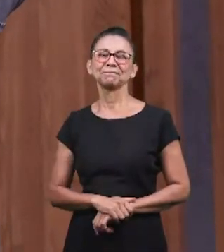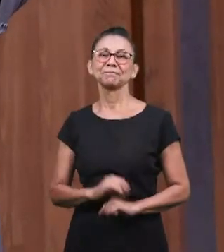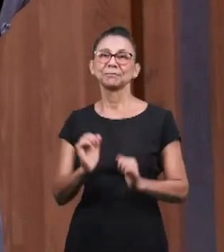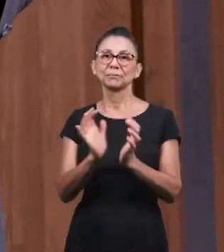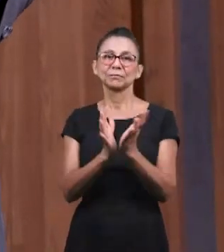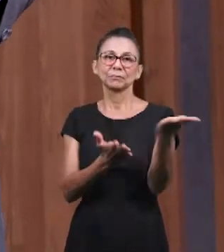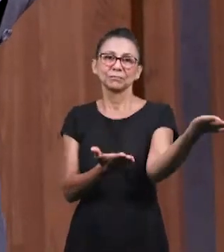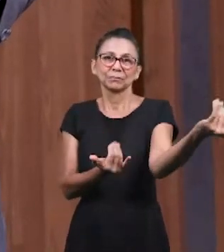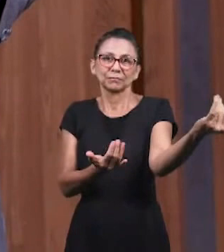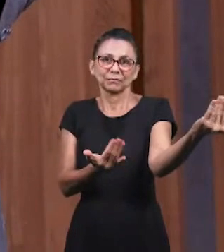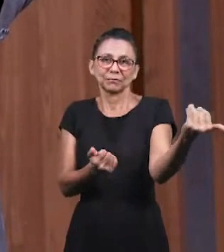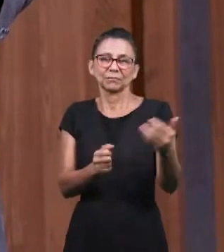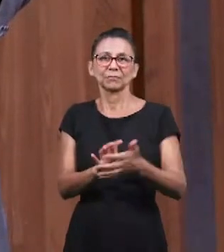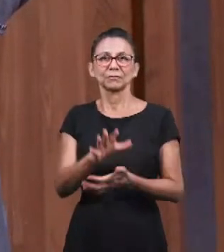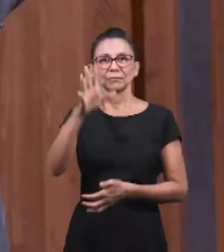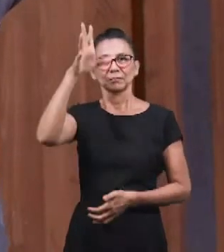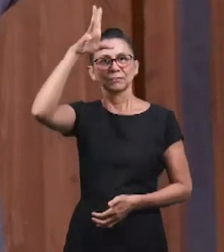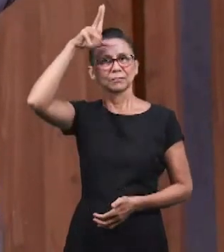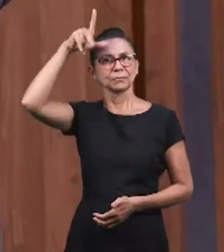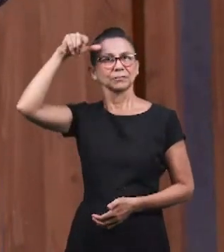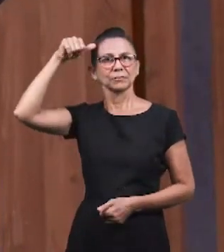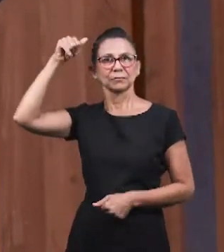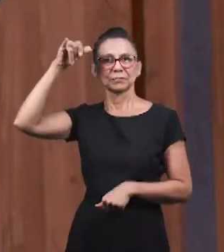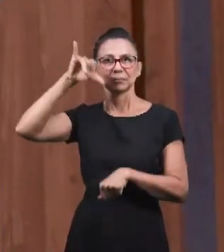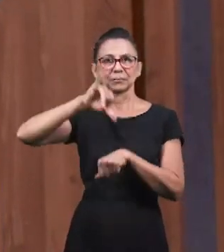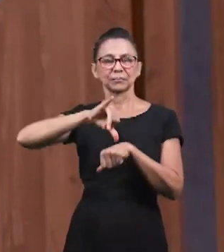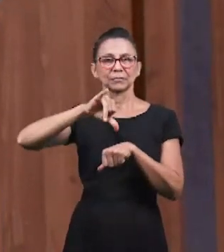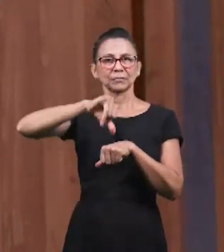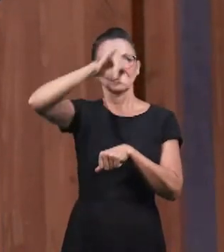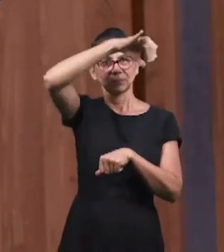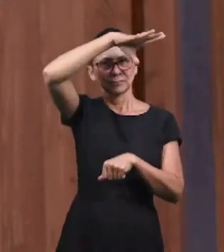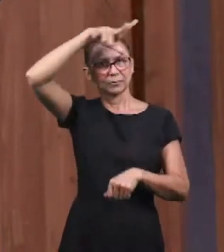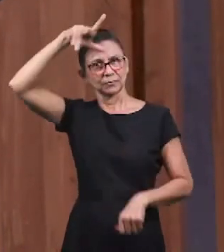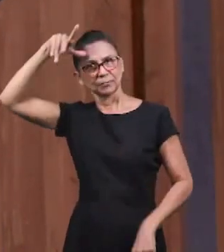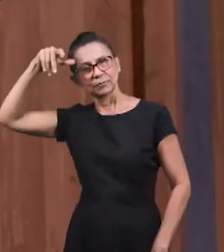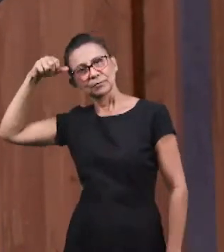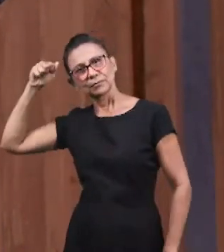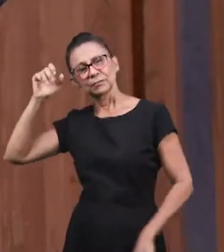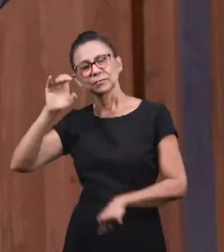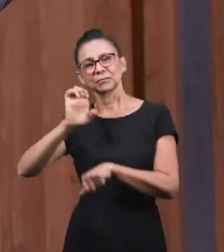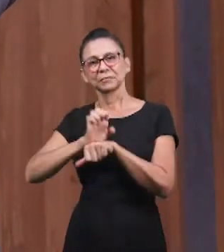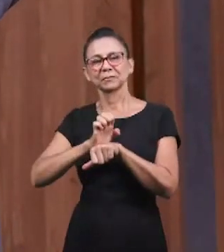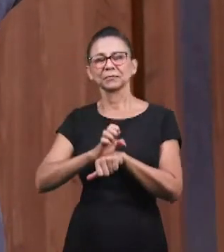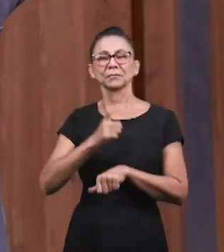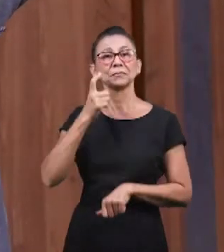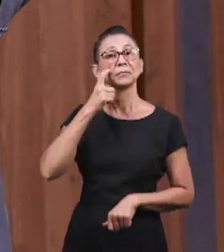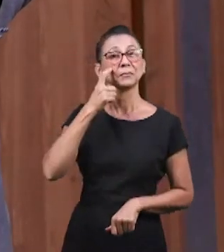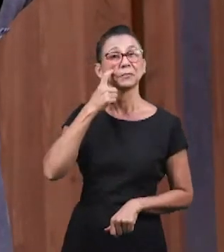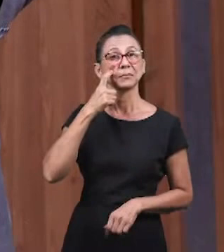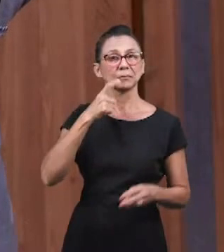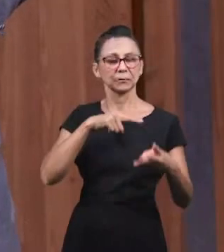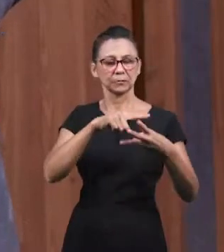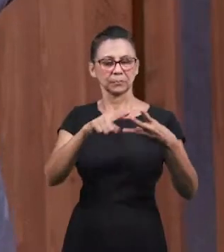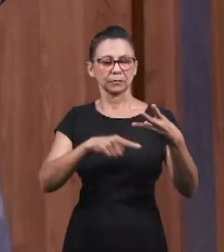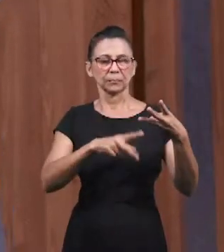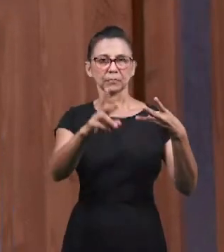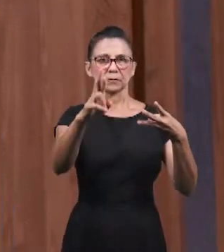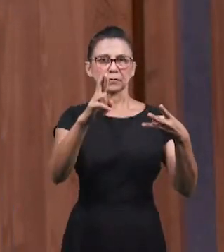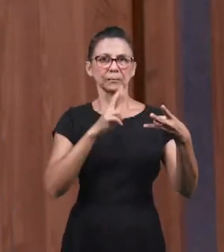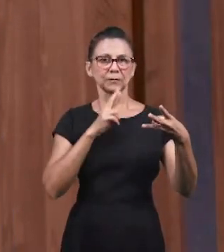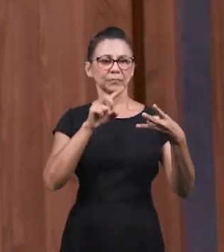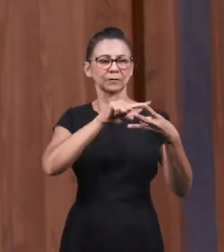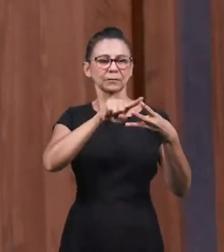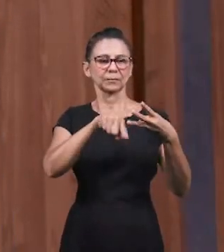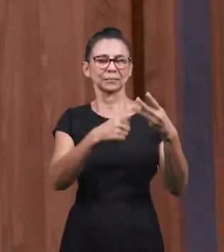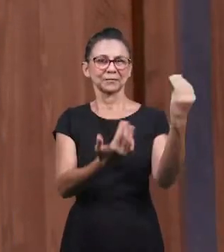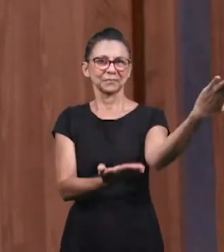Manoa, lá em Manaus, capital do estado de Amazonas. Vamos então ter essas 3 respostas desses 3 jovens